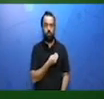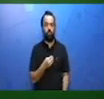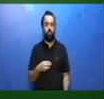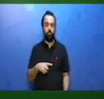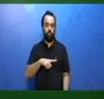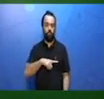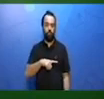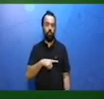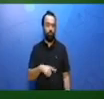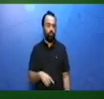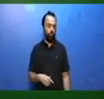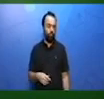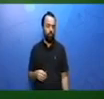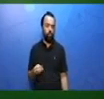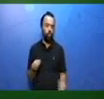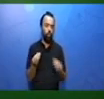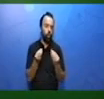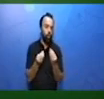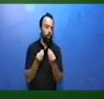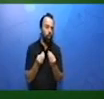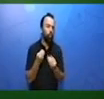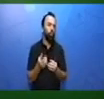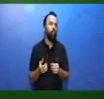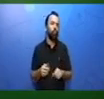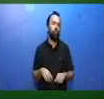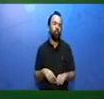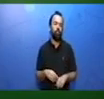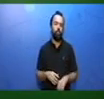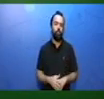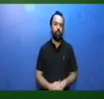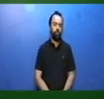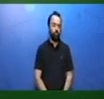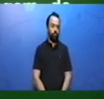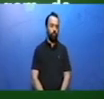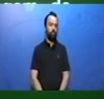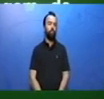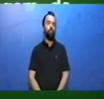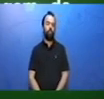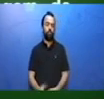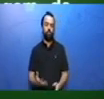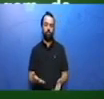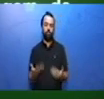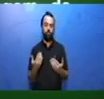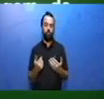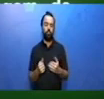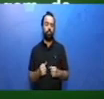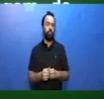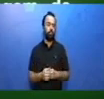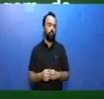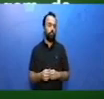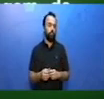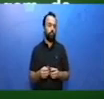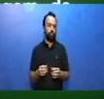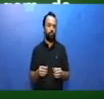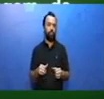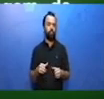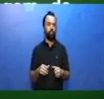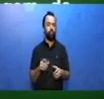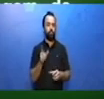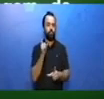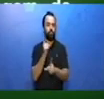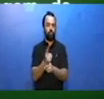né? Como que se deu o nome daquele bairro? Então acompanha comigo. Identificar mudanças